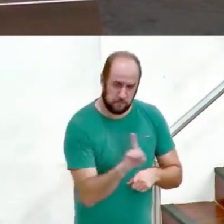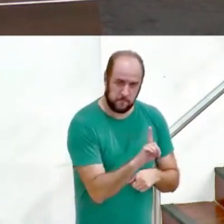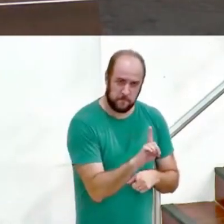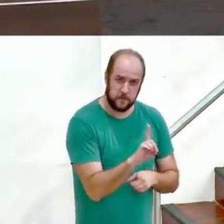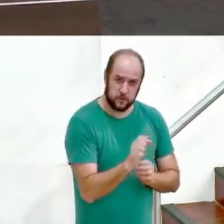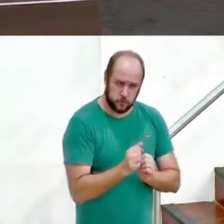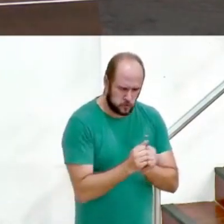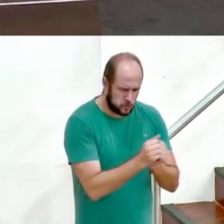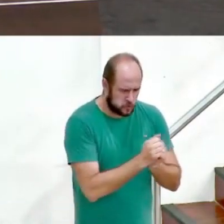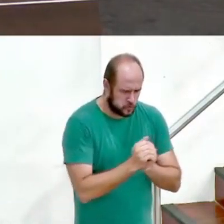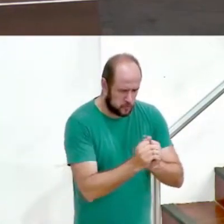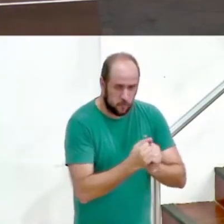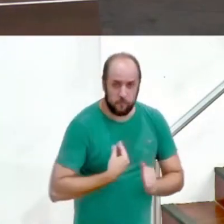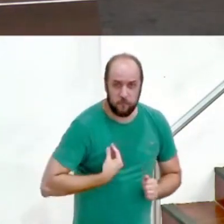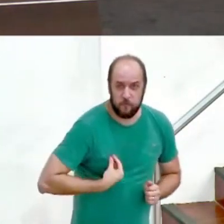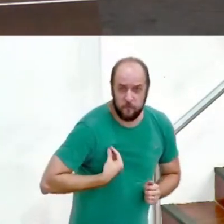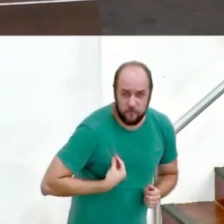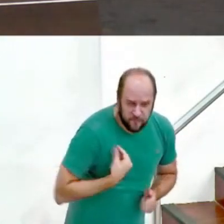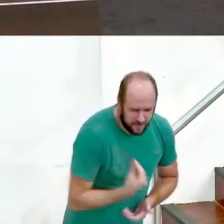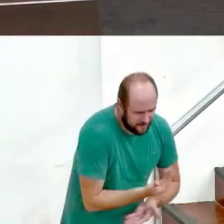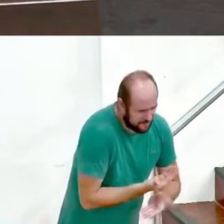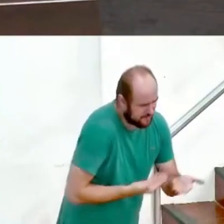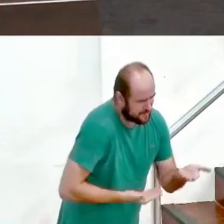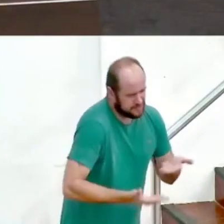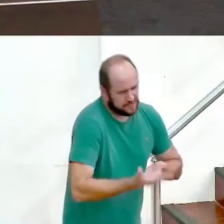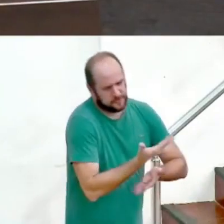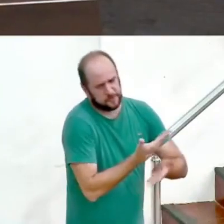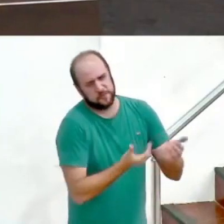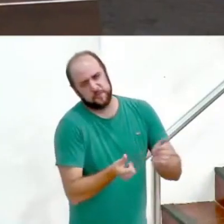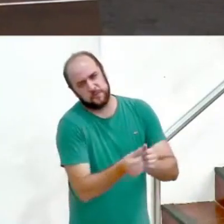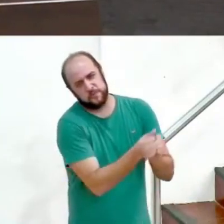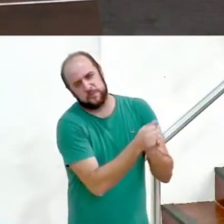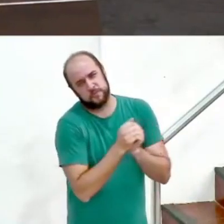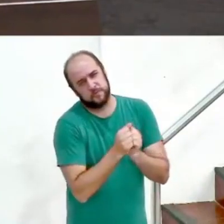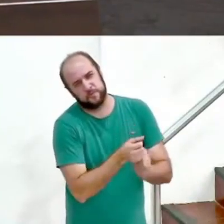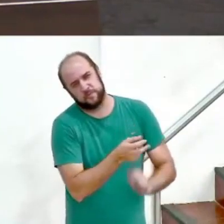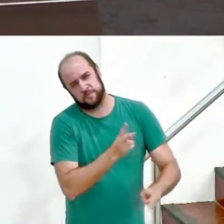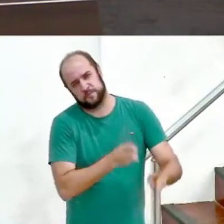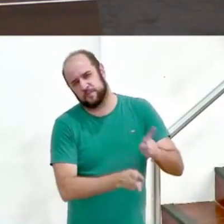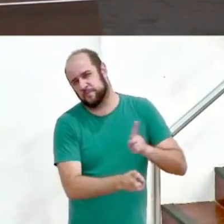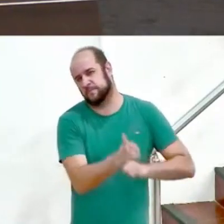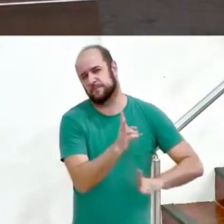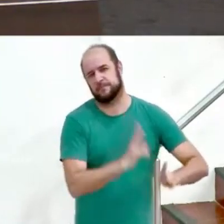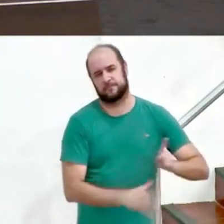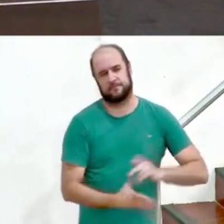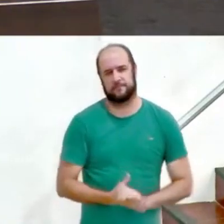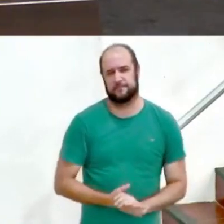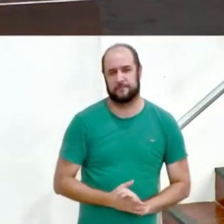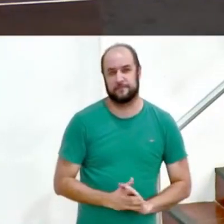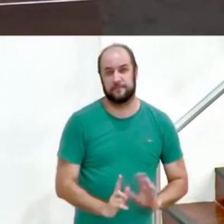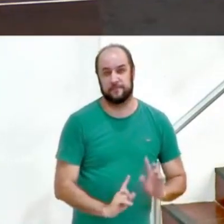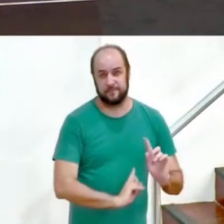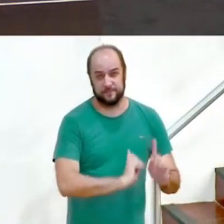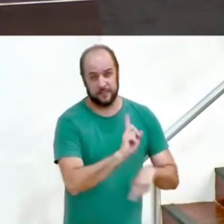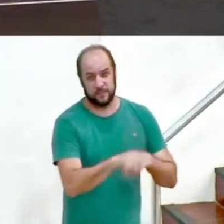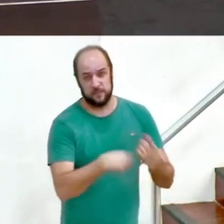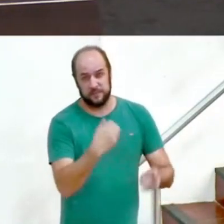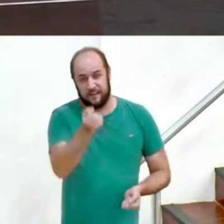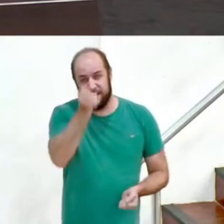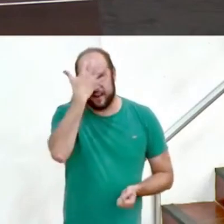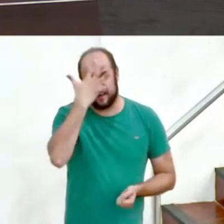tabernaculando ou habitando no meio do seu povo para todos sempre. Depois desta grandiosa revelação,